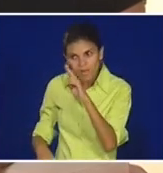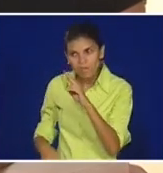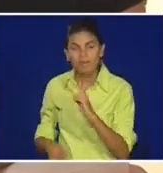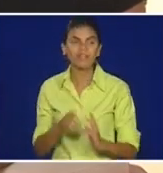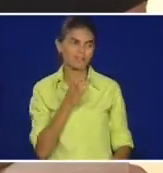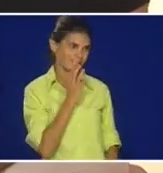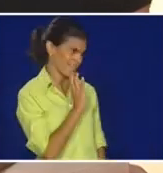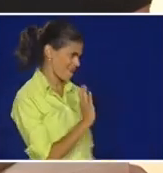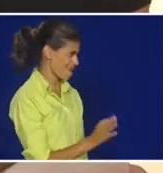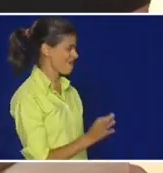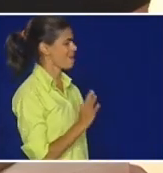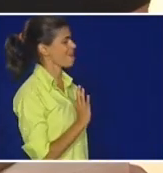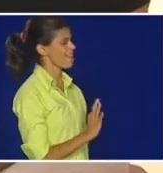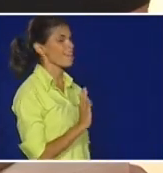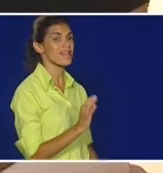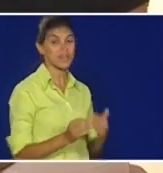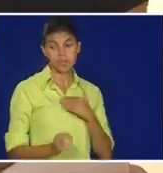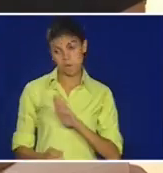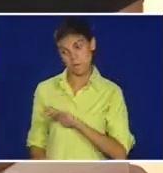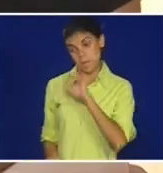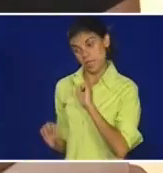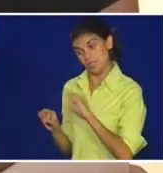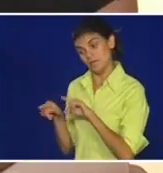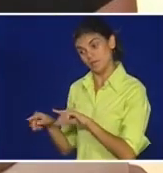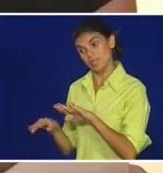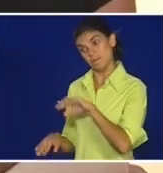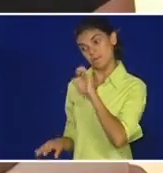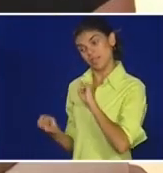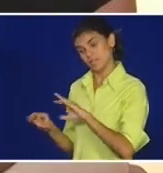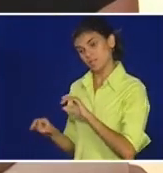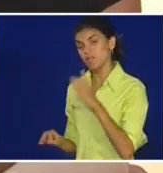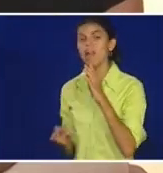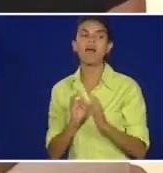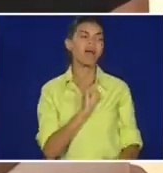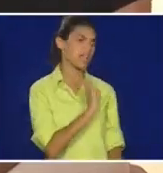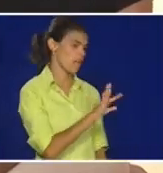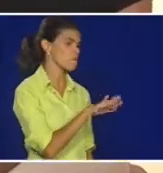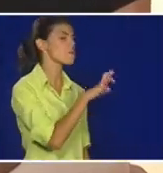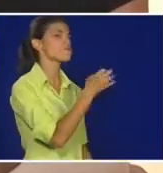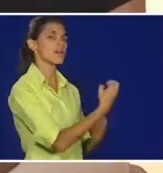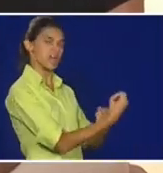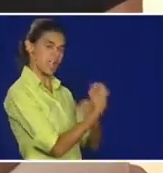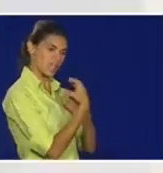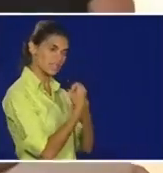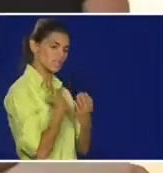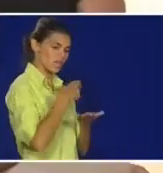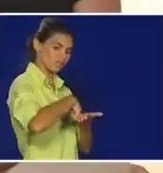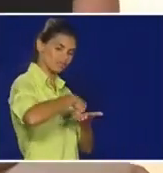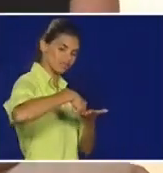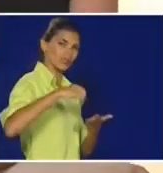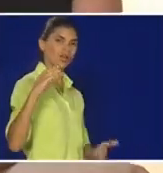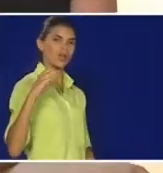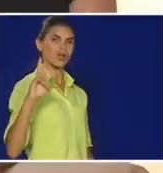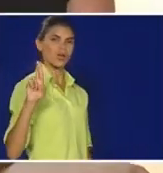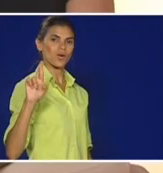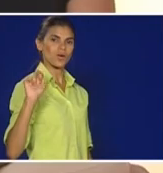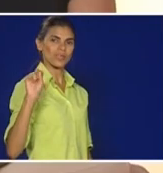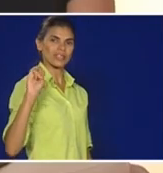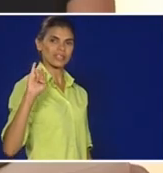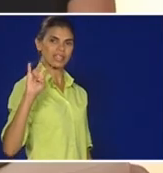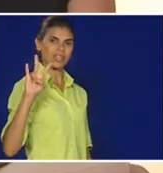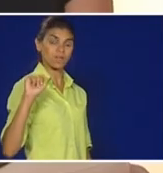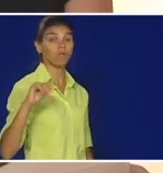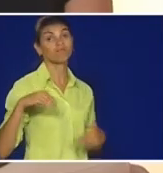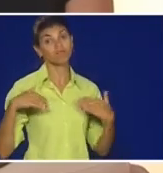A mamãe ensinou para você. Também ensinou a letra cursiva. A letra cursiva. Assim, a gente optou por esse